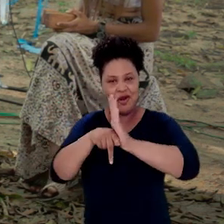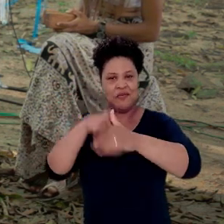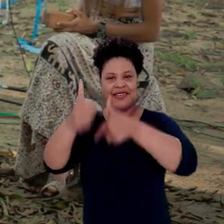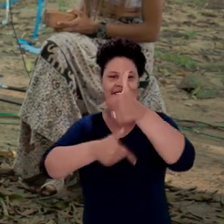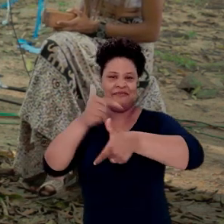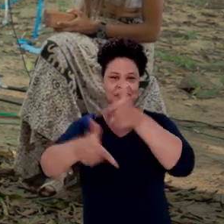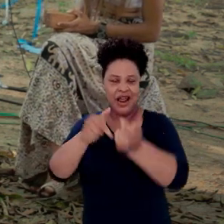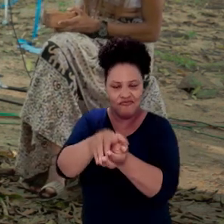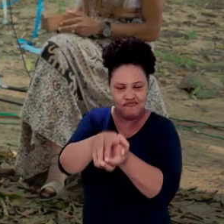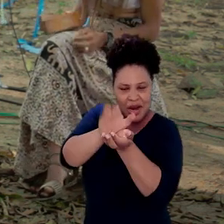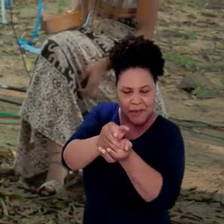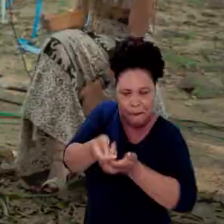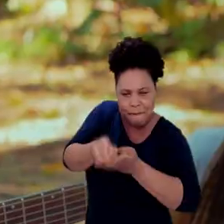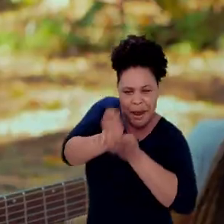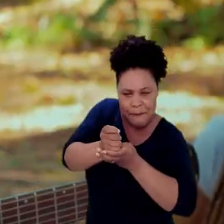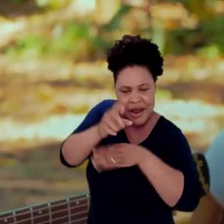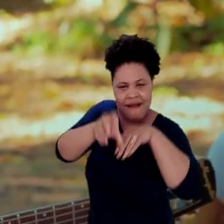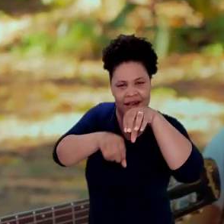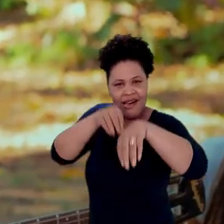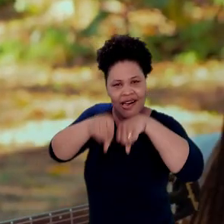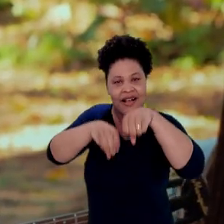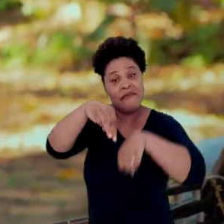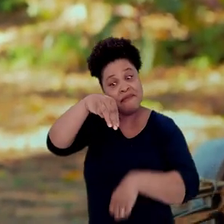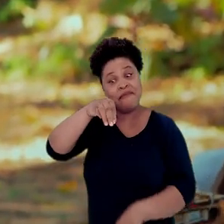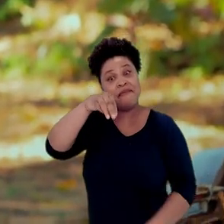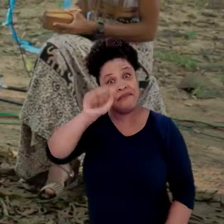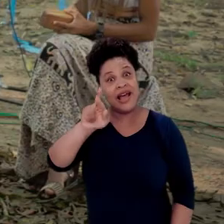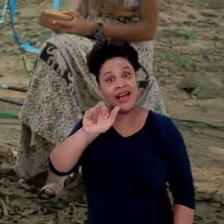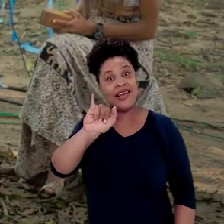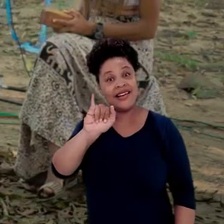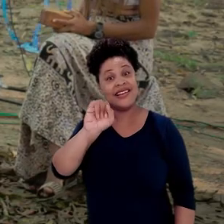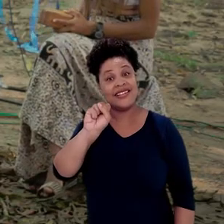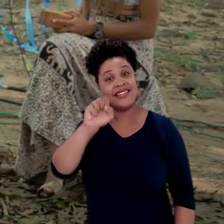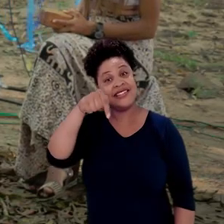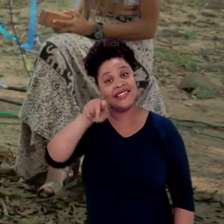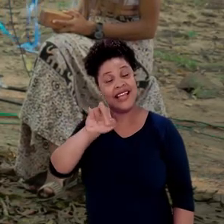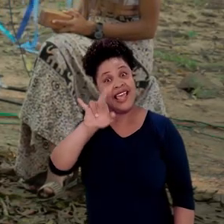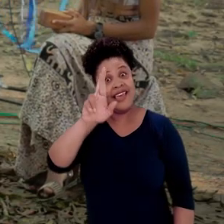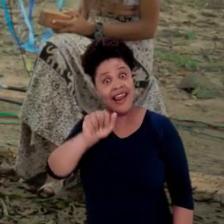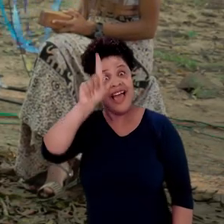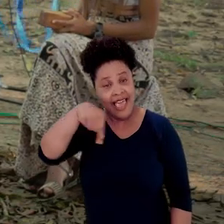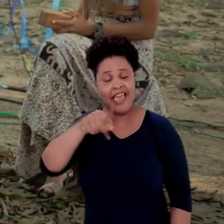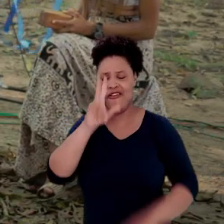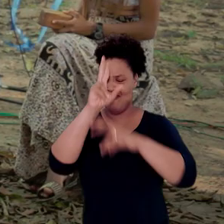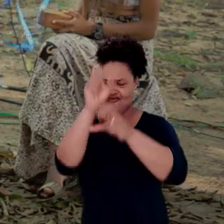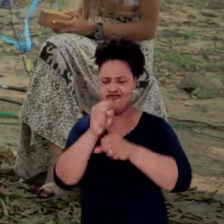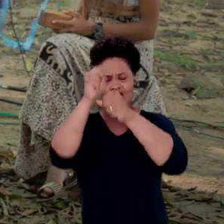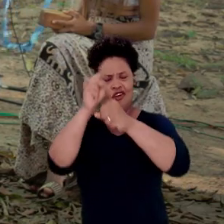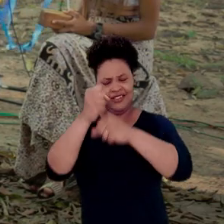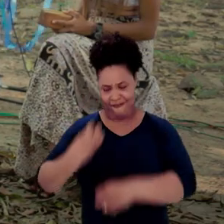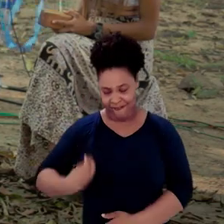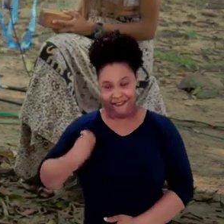maré a sua patroa, fez da maré o seu ofício. Então, Marisqueira é isso. É essa